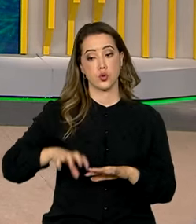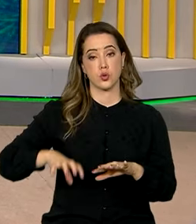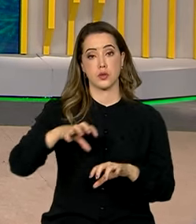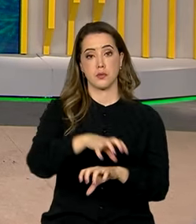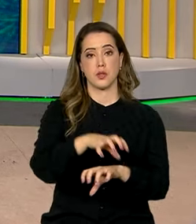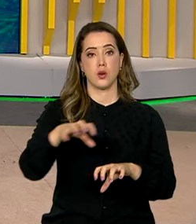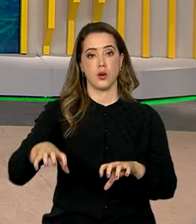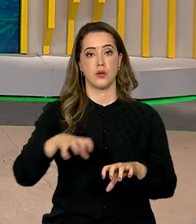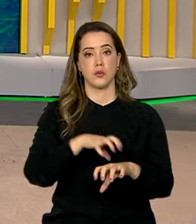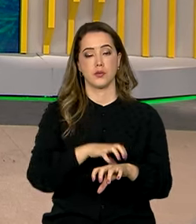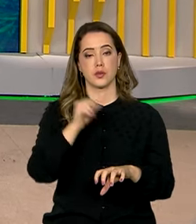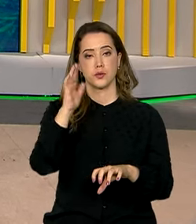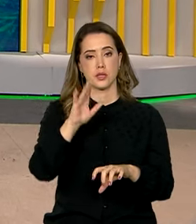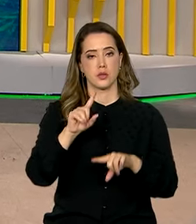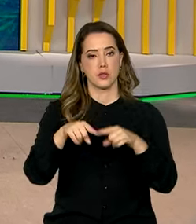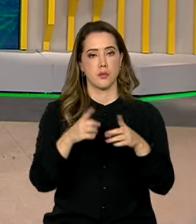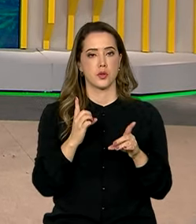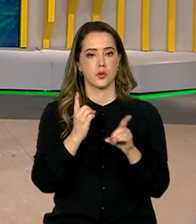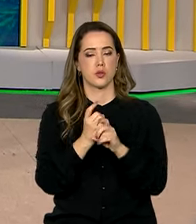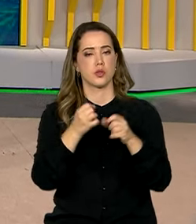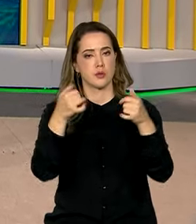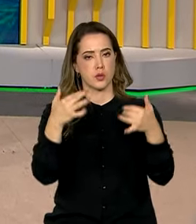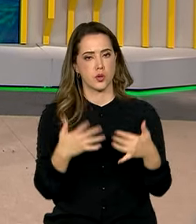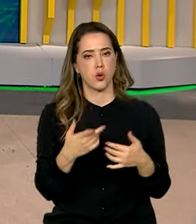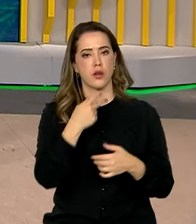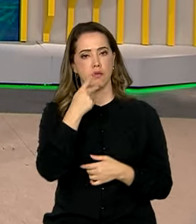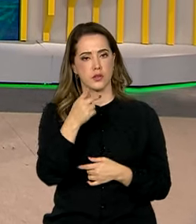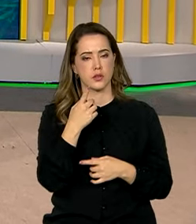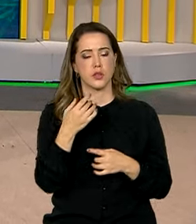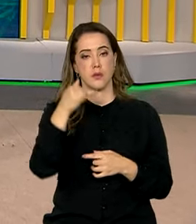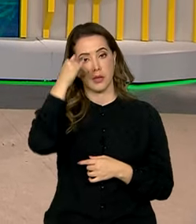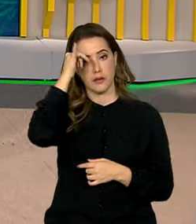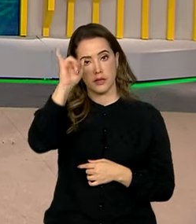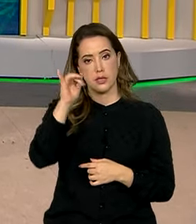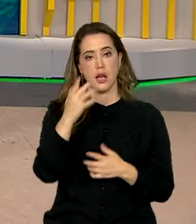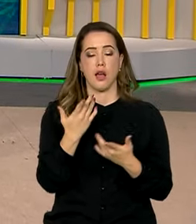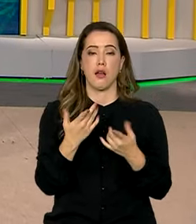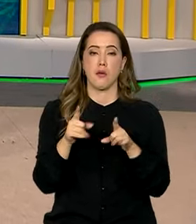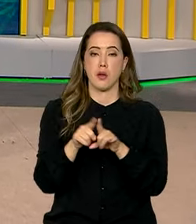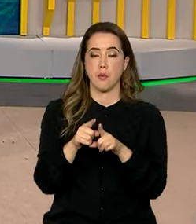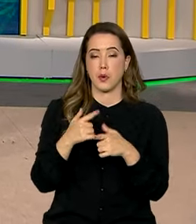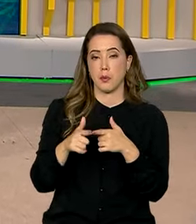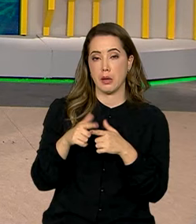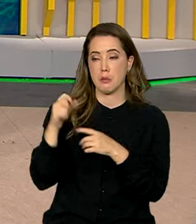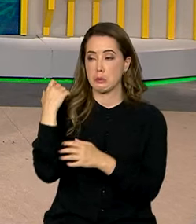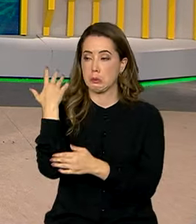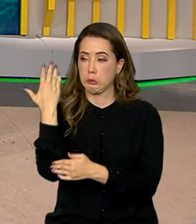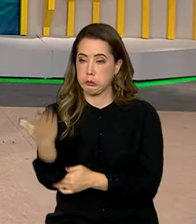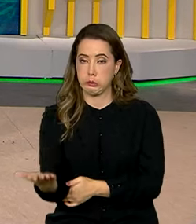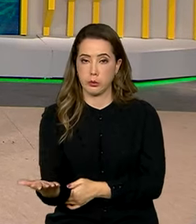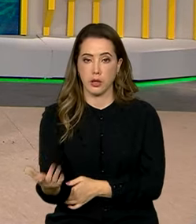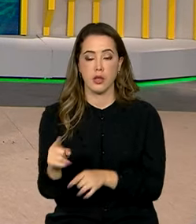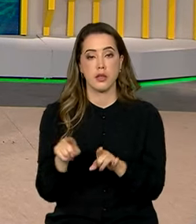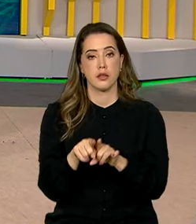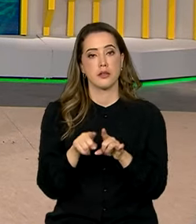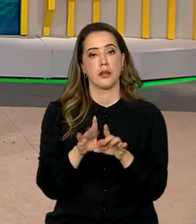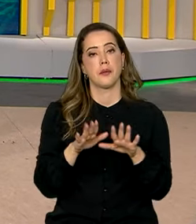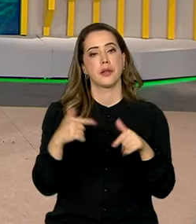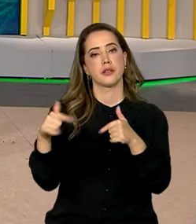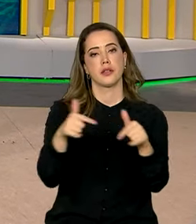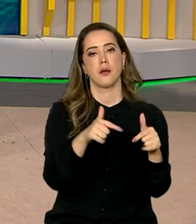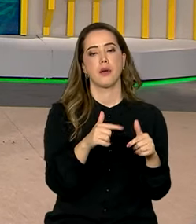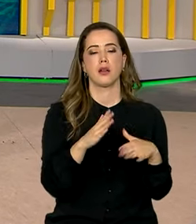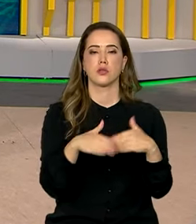Depois do encontro, a ministra disse que foram debatidos planos de prevenção e controle do desmatamento, além de ações de